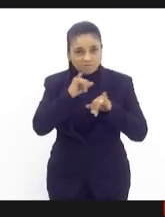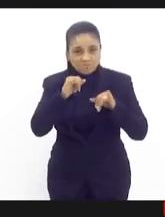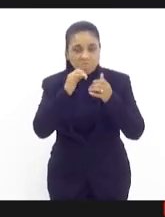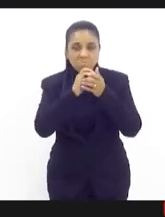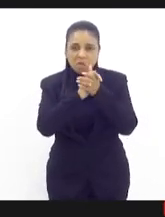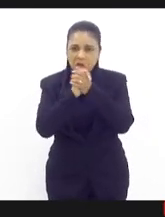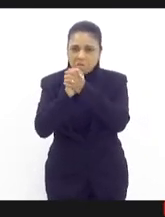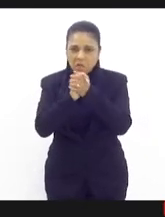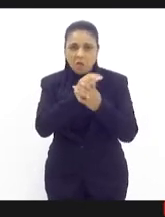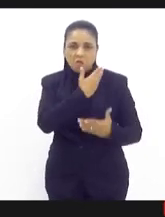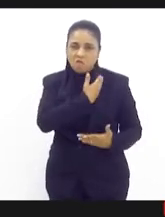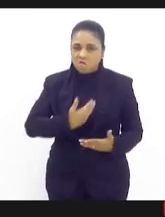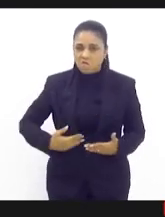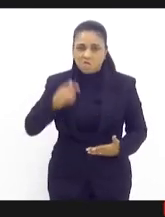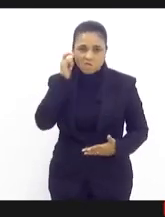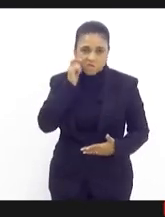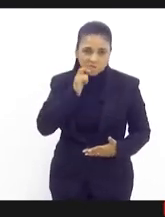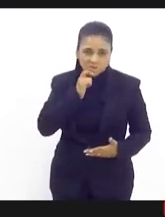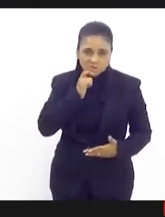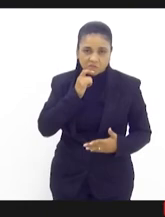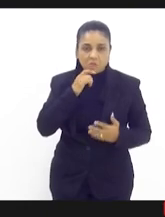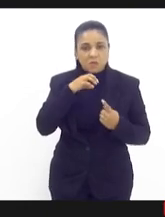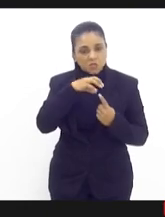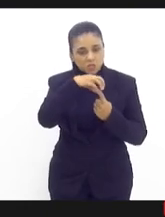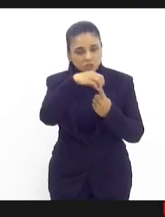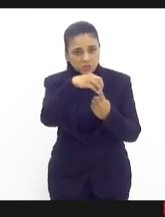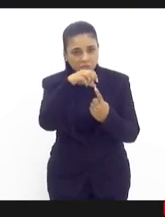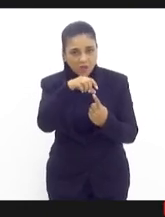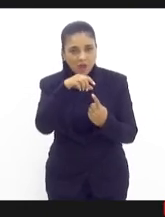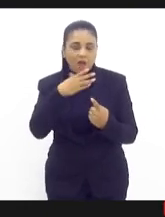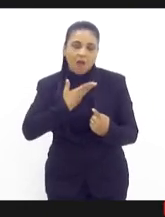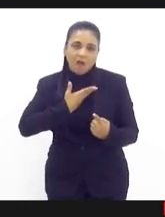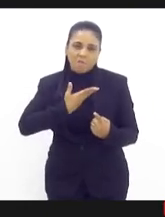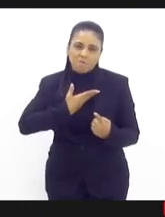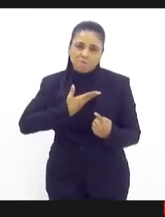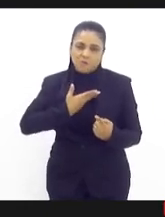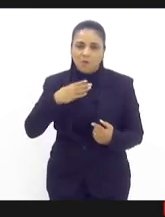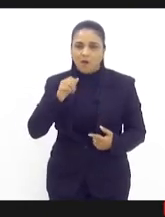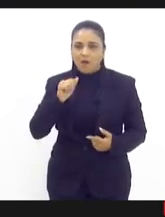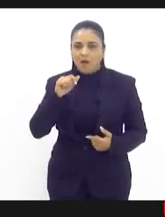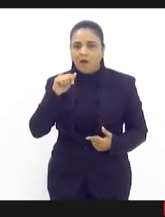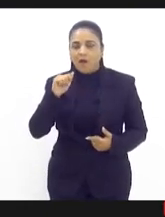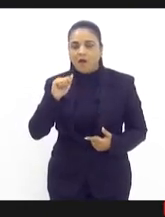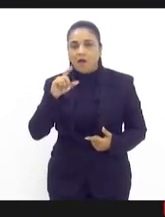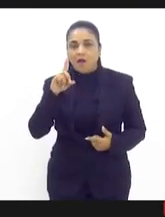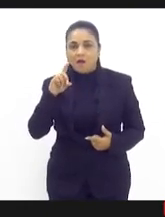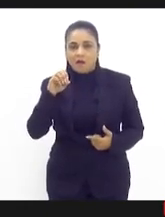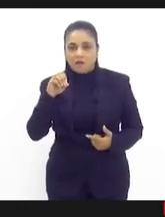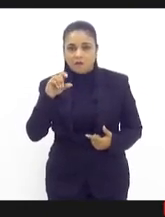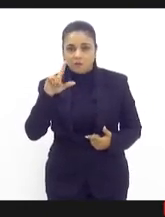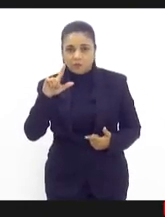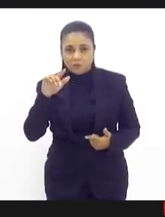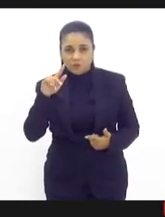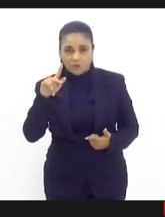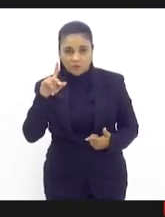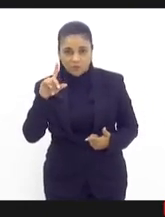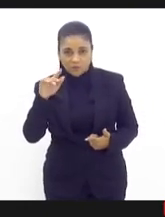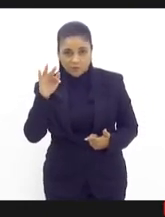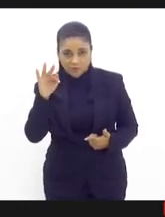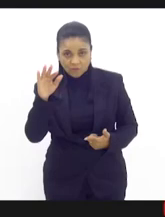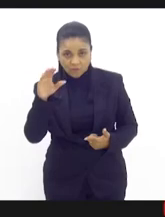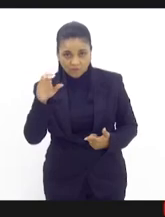parabenizar o governador Cláudio Castro por essa indicação do nosso querido amigo Adolfo Conder, que teve a